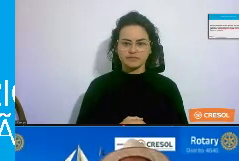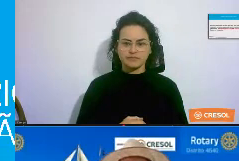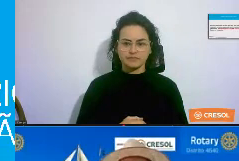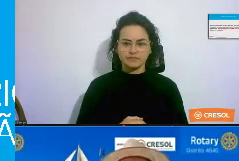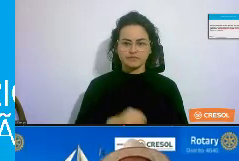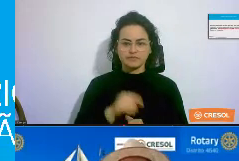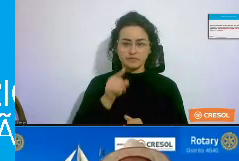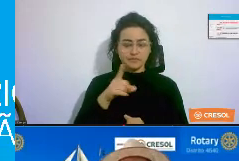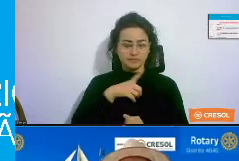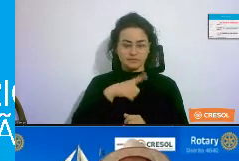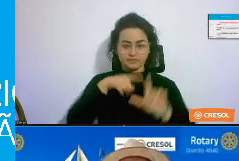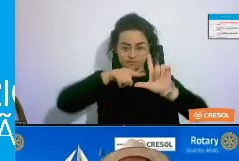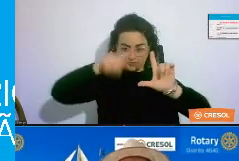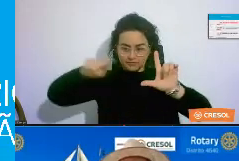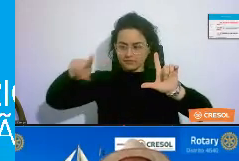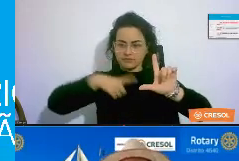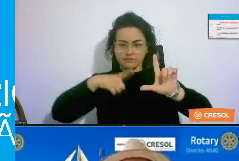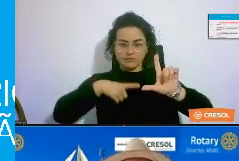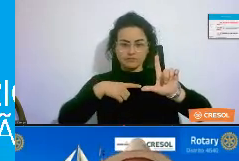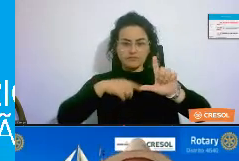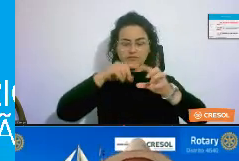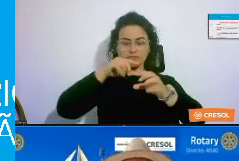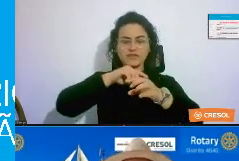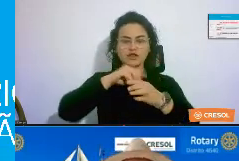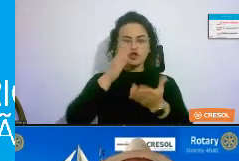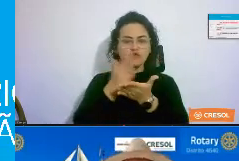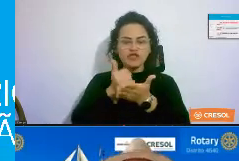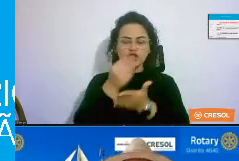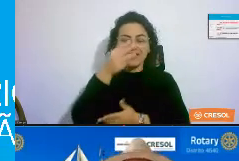gráfico em três partes, você vai obter melhores resultados.